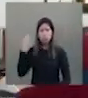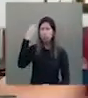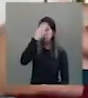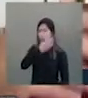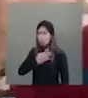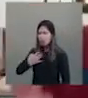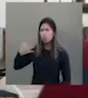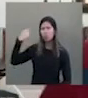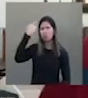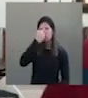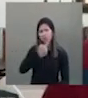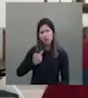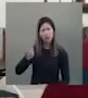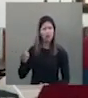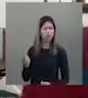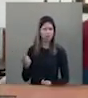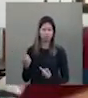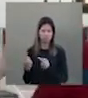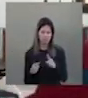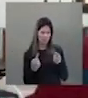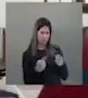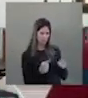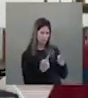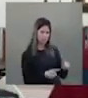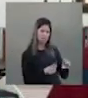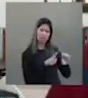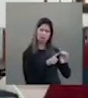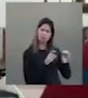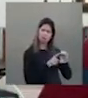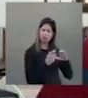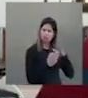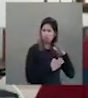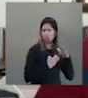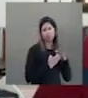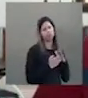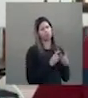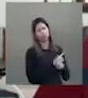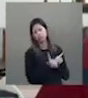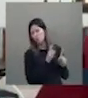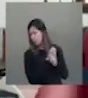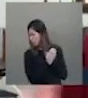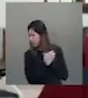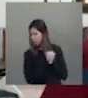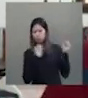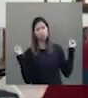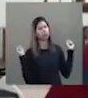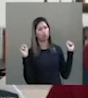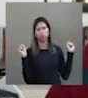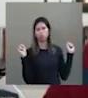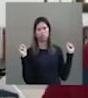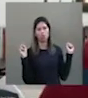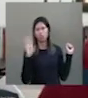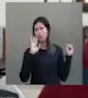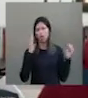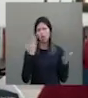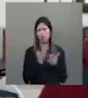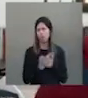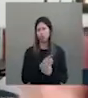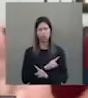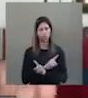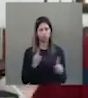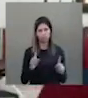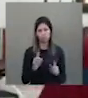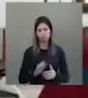eram perseguição empresário e não tinham sentido nenhum? Não é possível. O procurador-geral não pode nos fazer acreditar nisso.